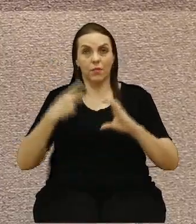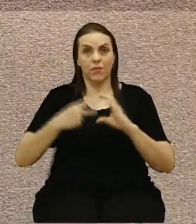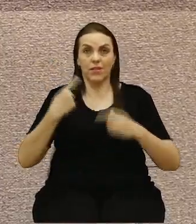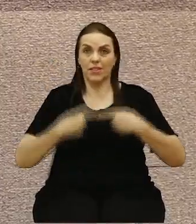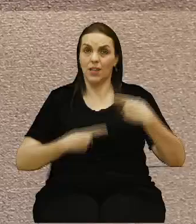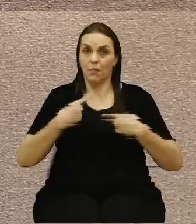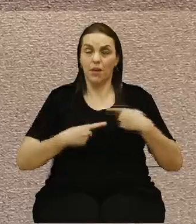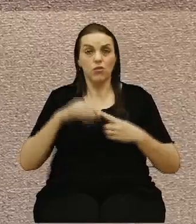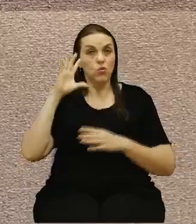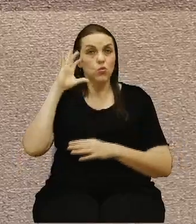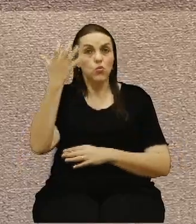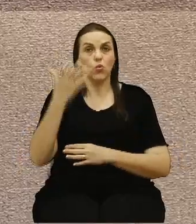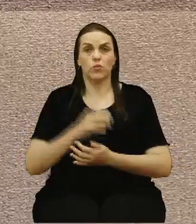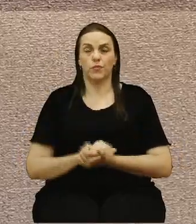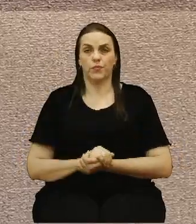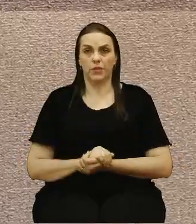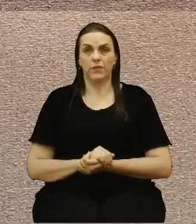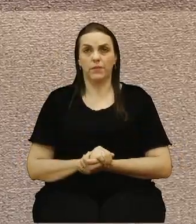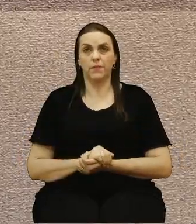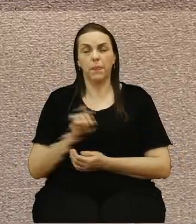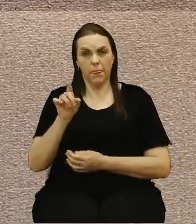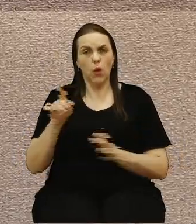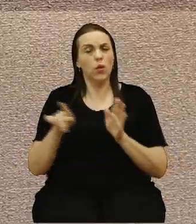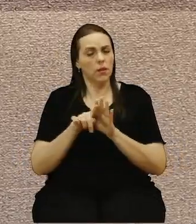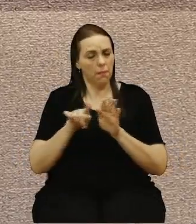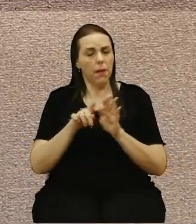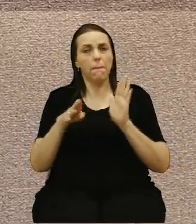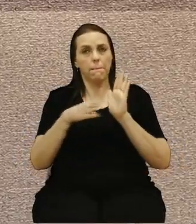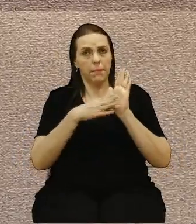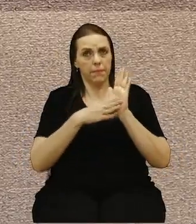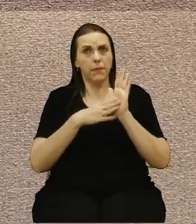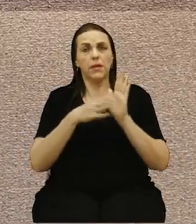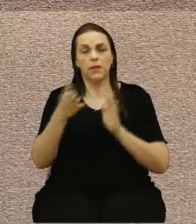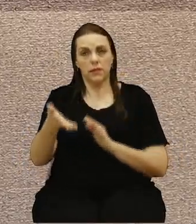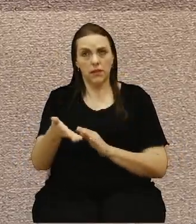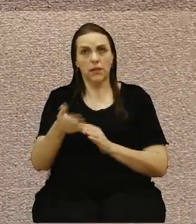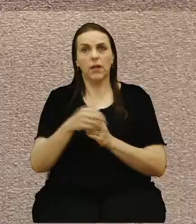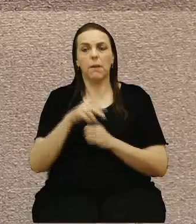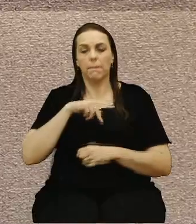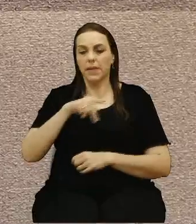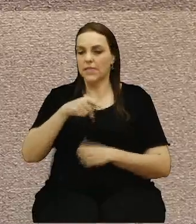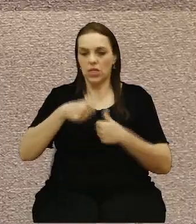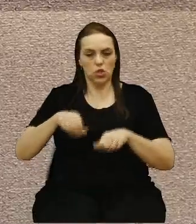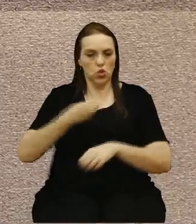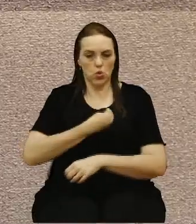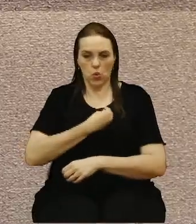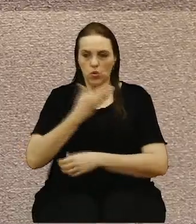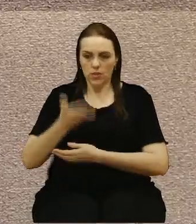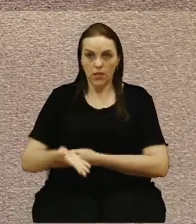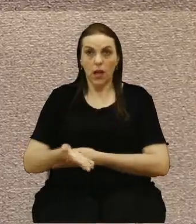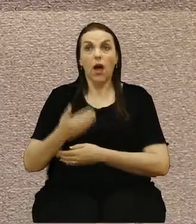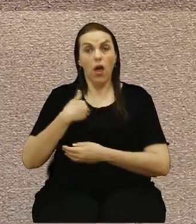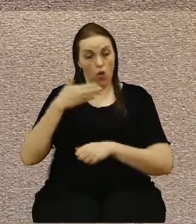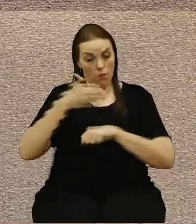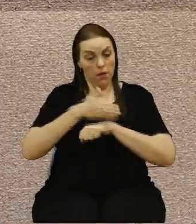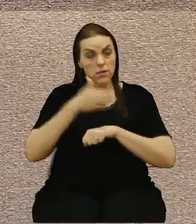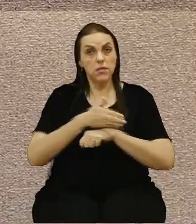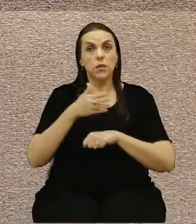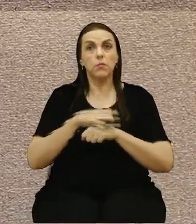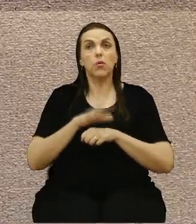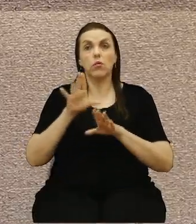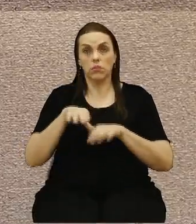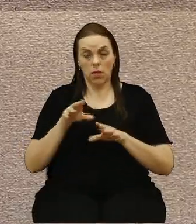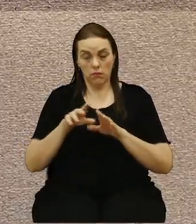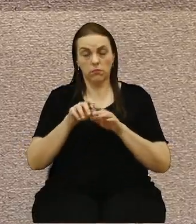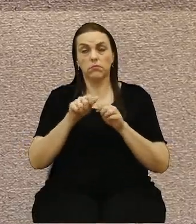soluções. Eu proponho, inclusive, o presidente da Comissão de Saúde não está aqui, mas eu sou membro e todos os membros, que nós façamos uma audiência pública